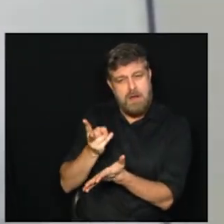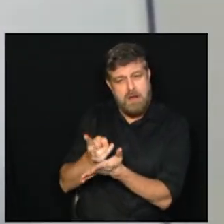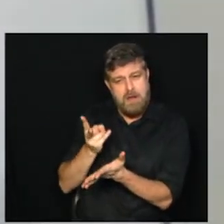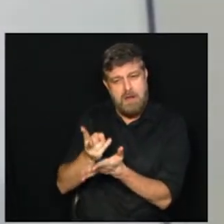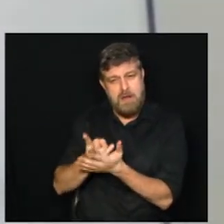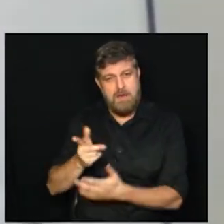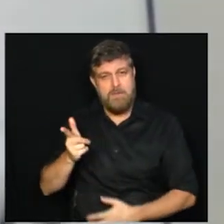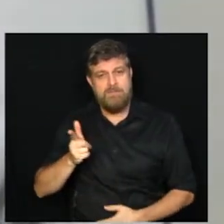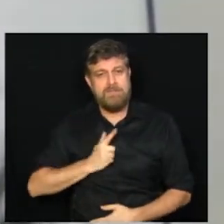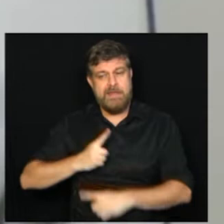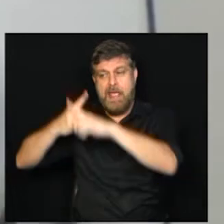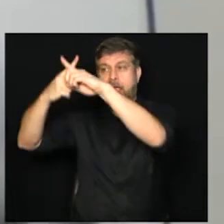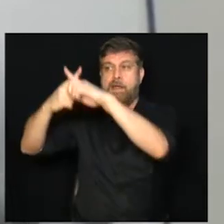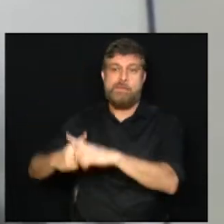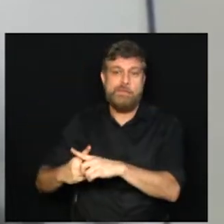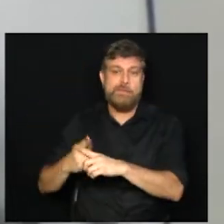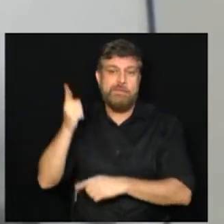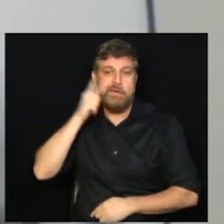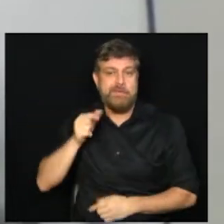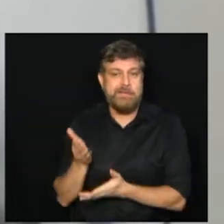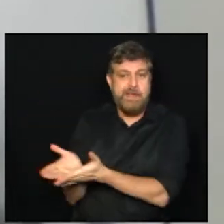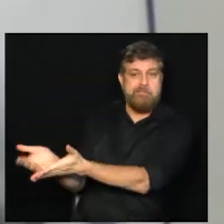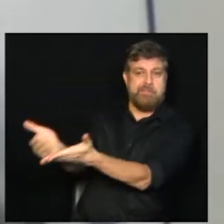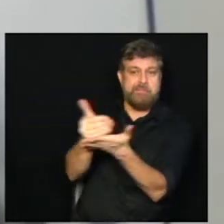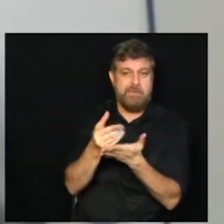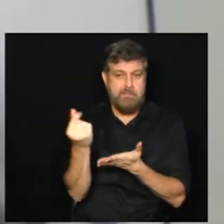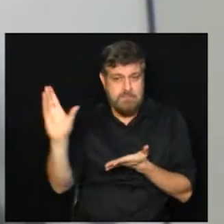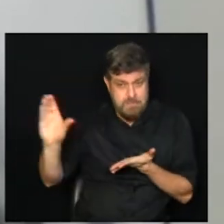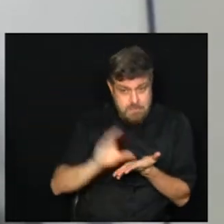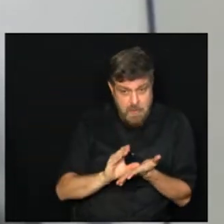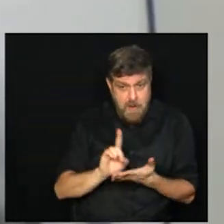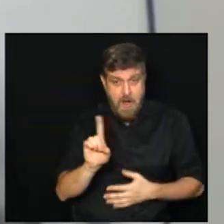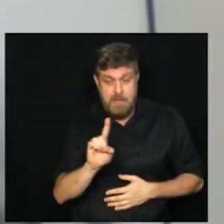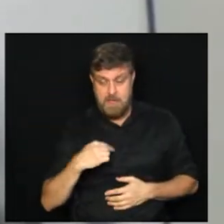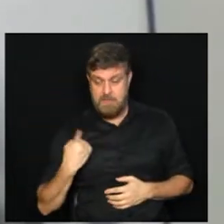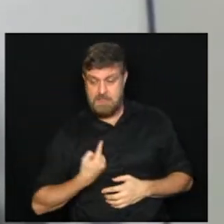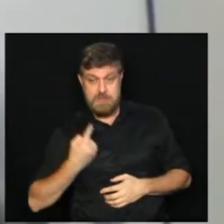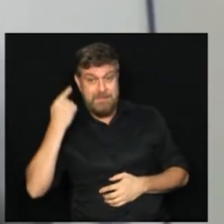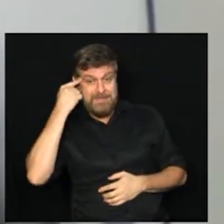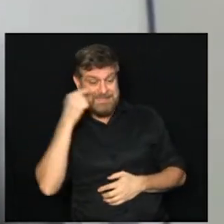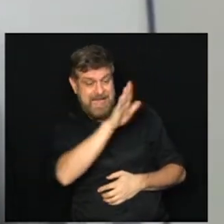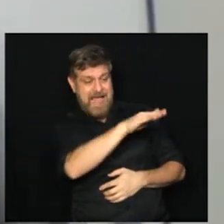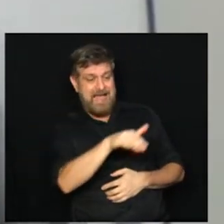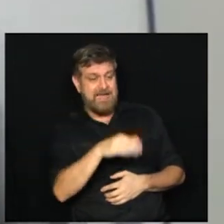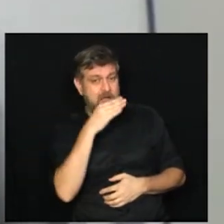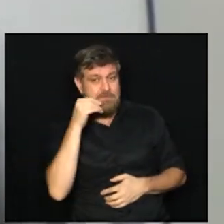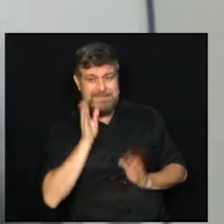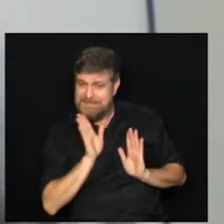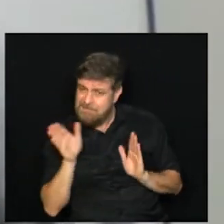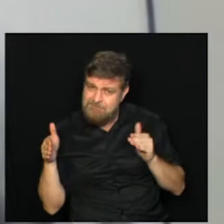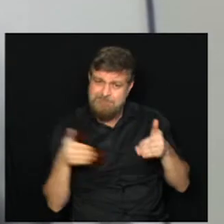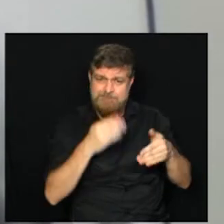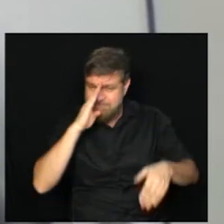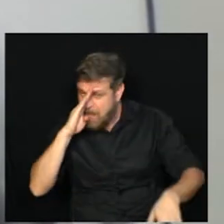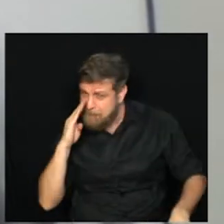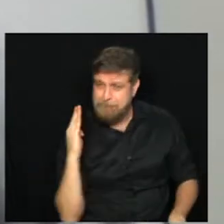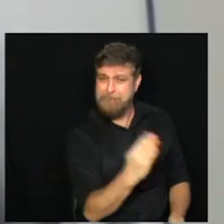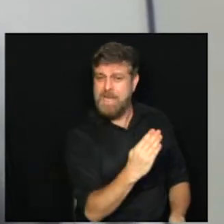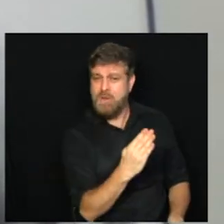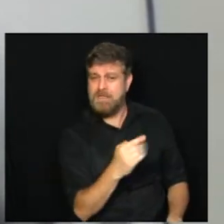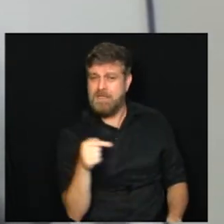entrar em concursos para arrecadar. A gente precisa começar a pensar realmente em criança como prioridade. E pensar em criança